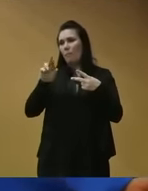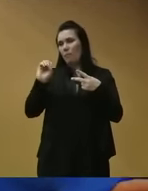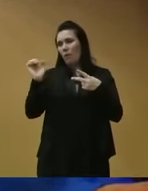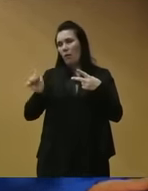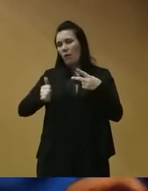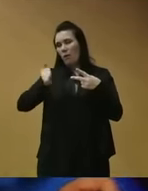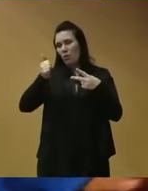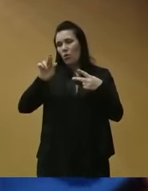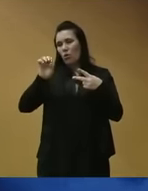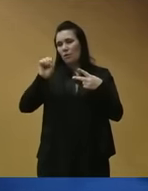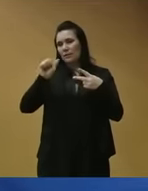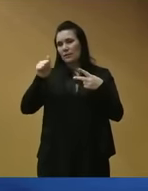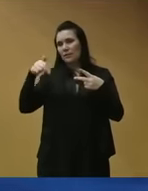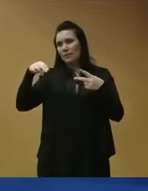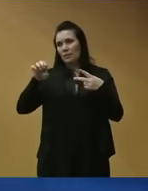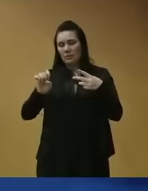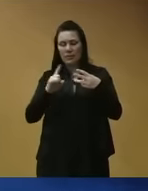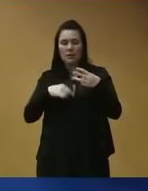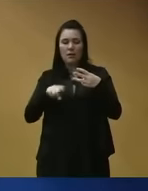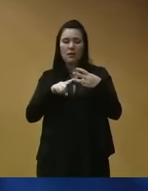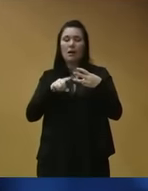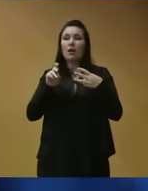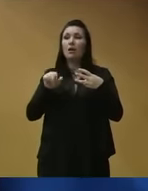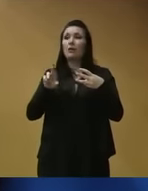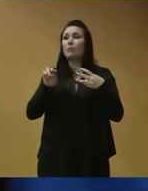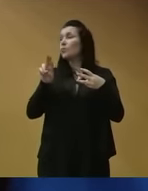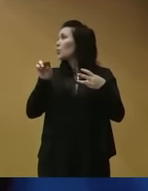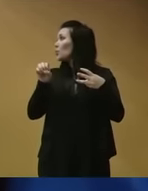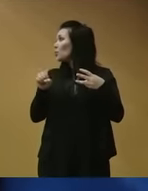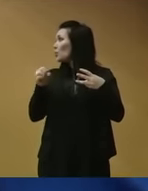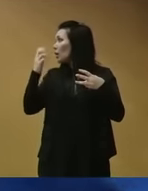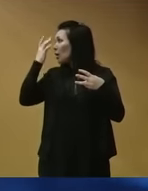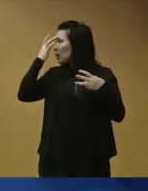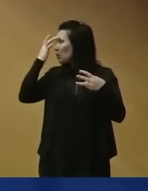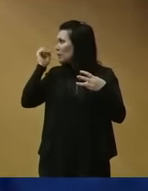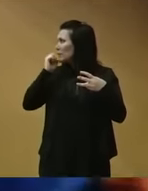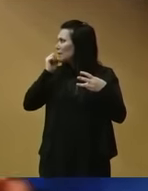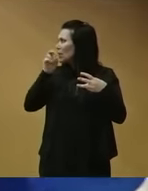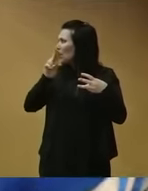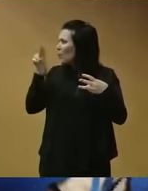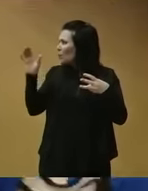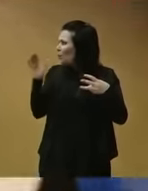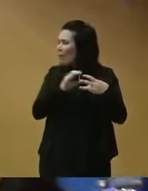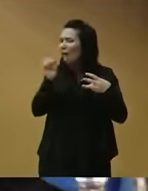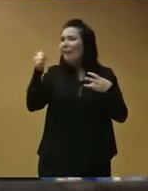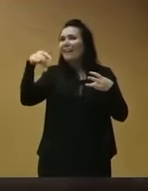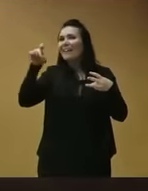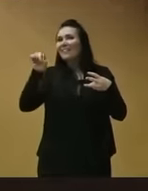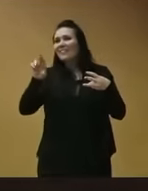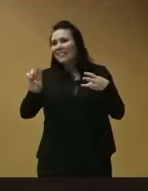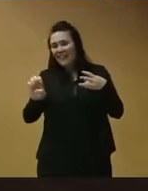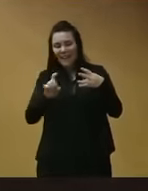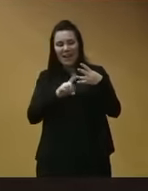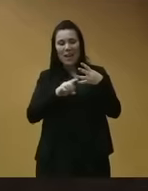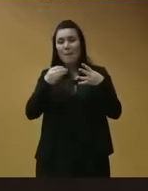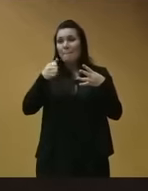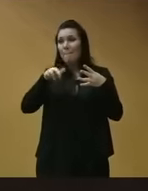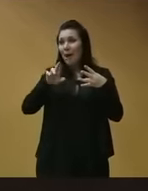Bruno, professor, o primeiro nome eu não sei, só sei o último, André, professor Marco.